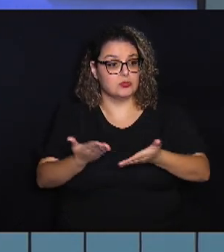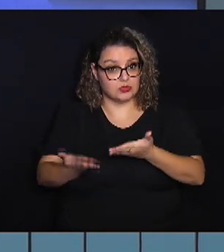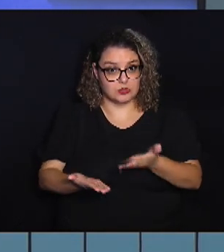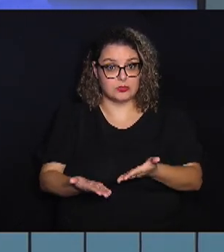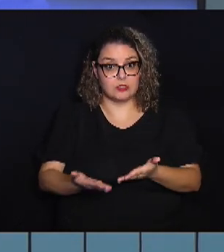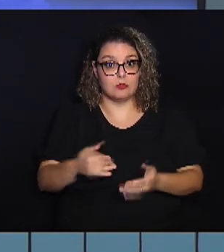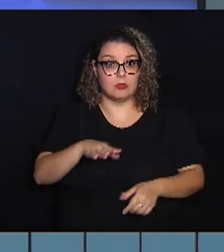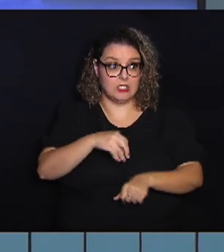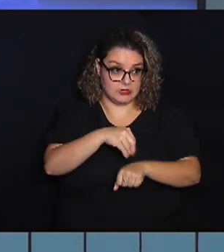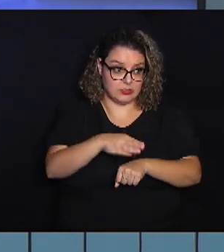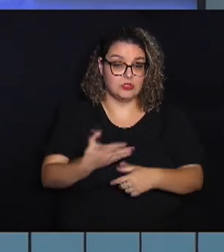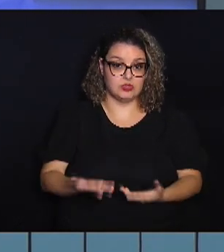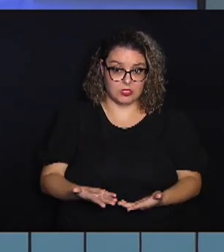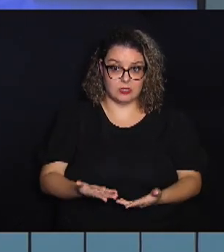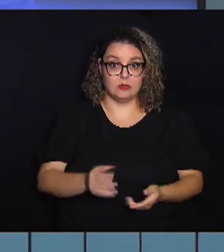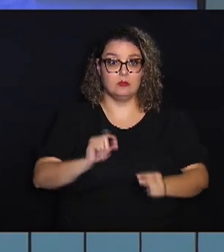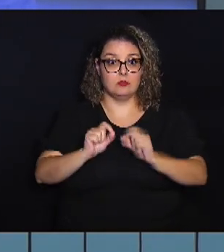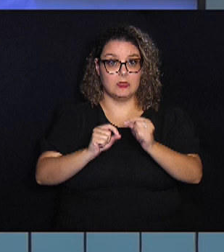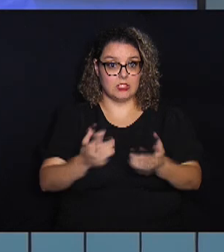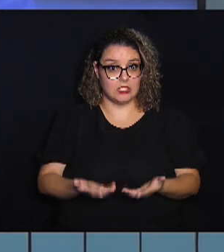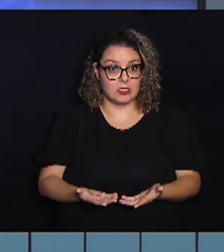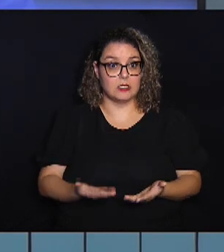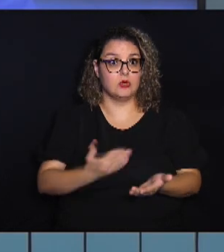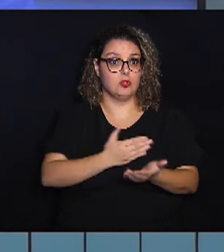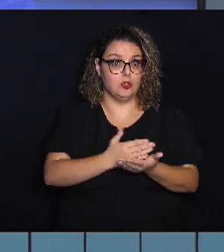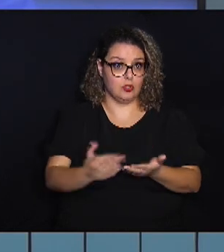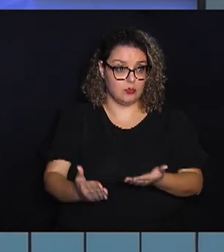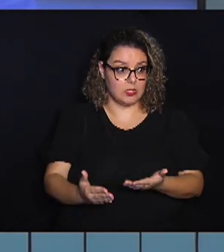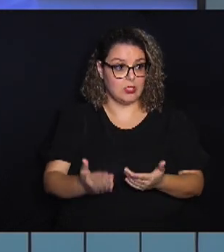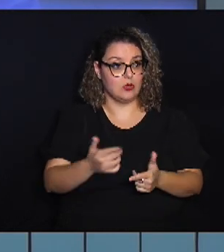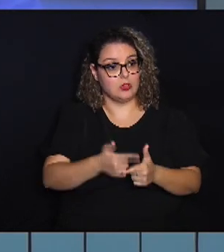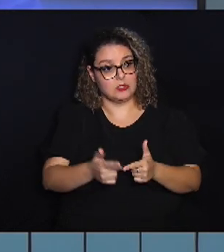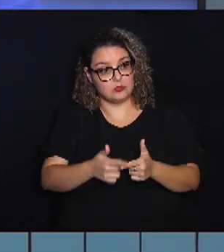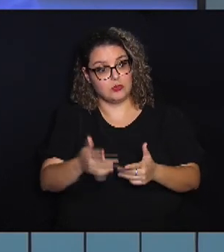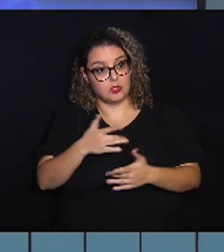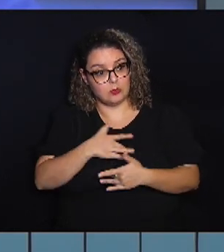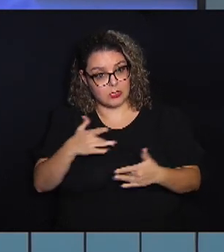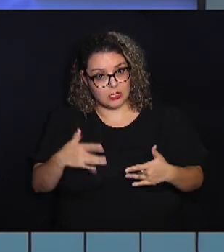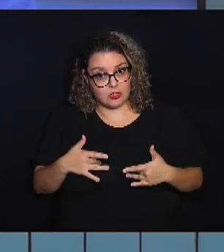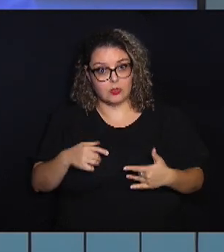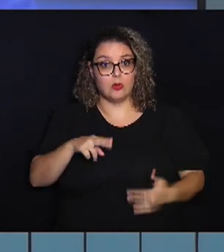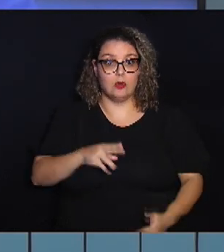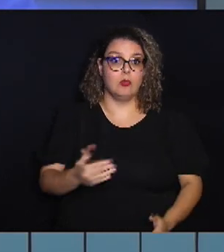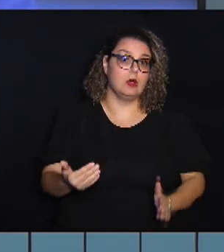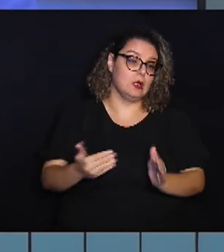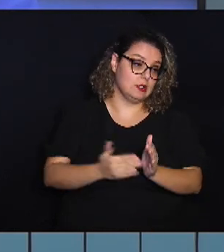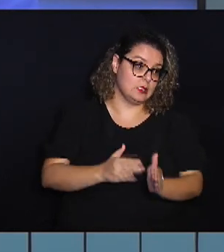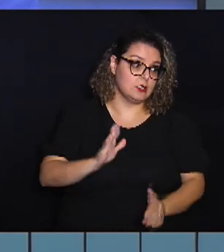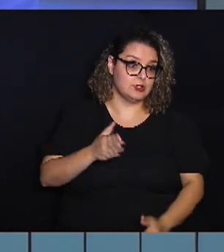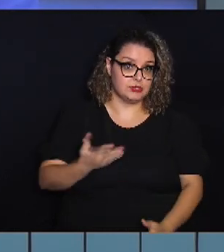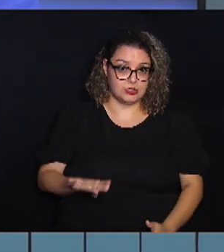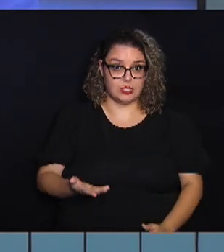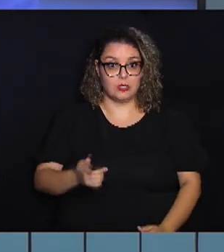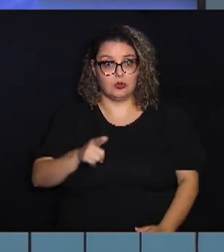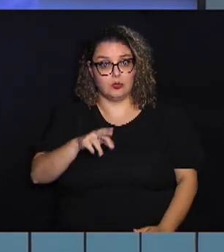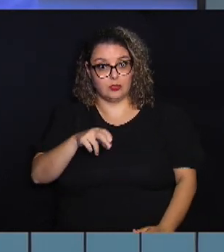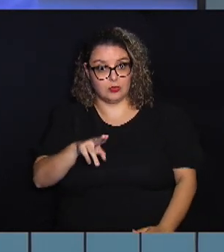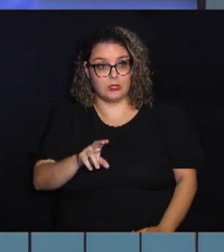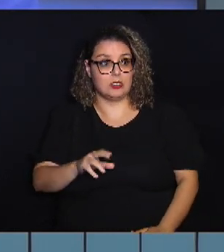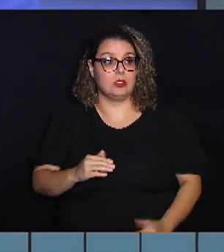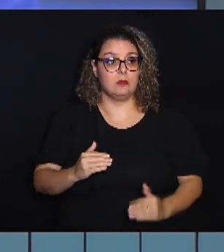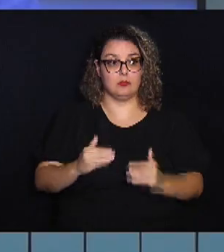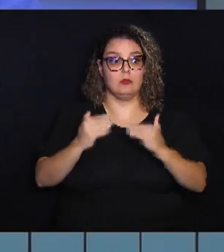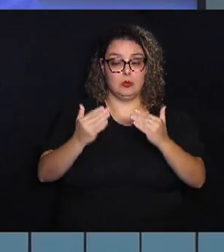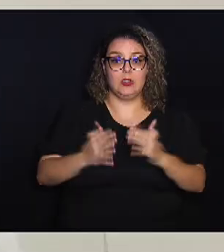mais indicados para quem aí está começando com esse problema de saúde ou até mesmo quem já está com um grau aí mais elevado,